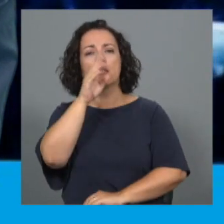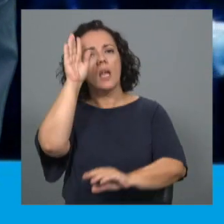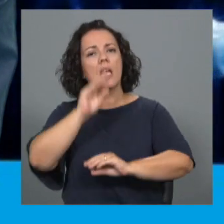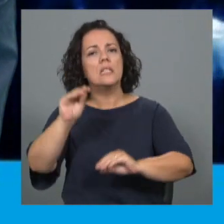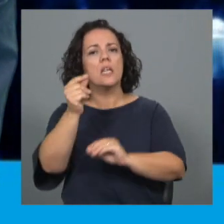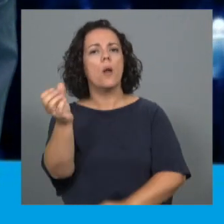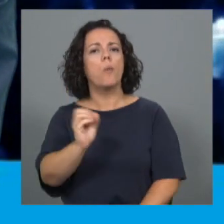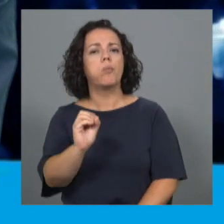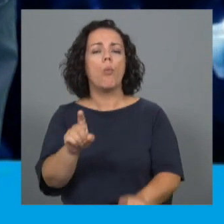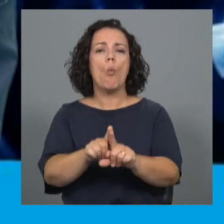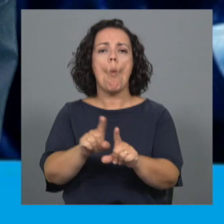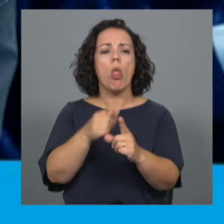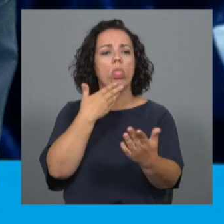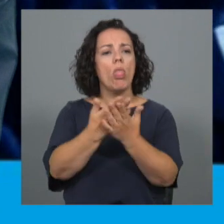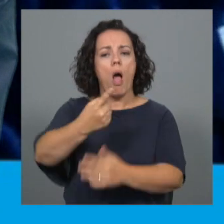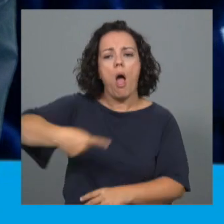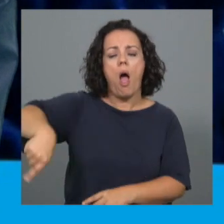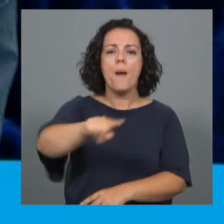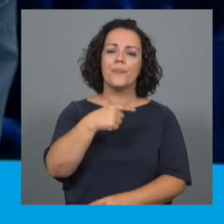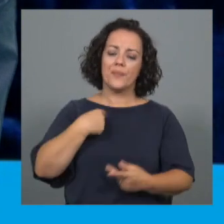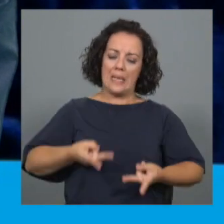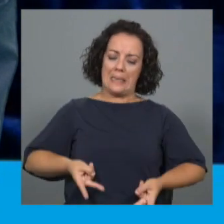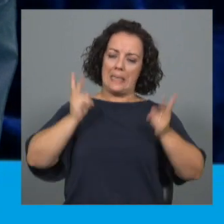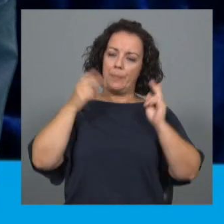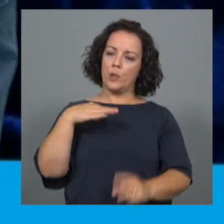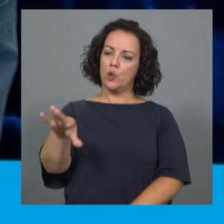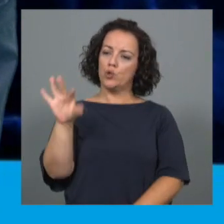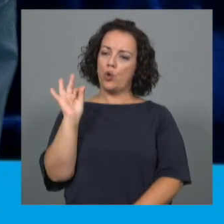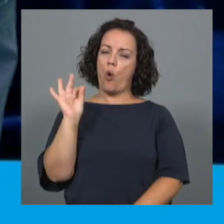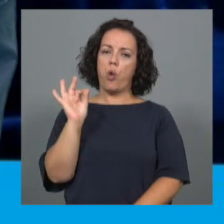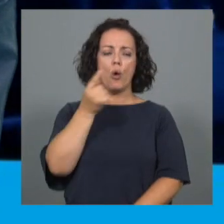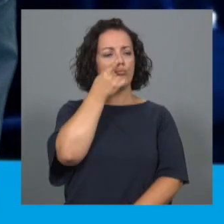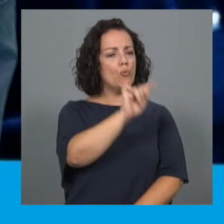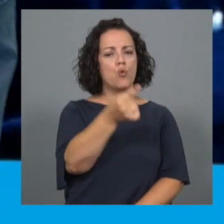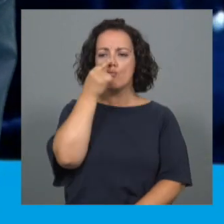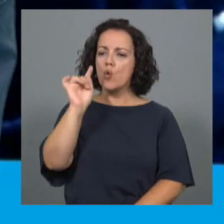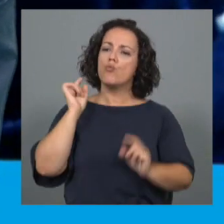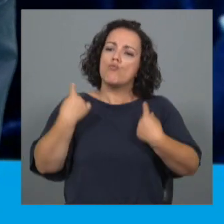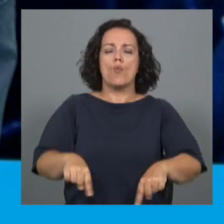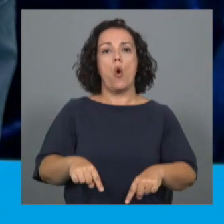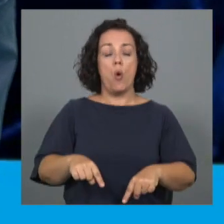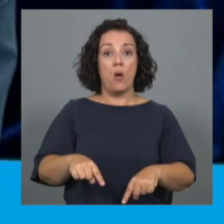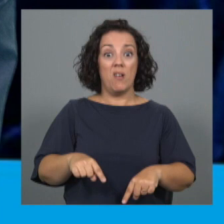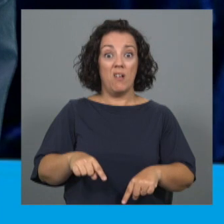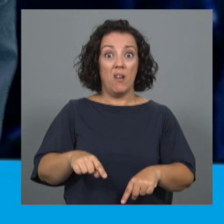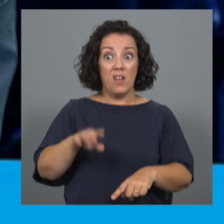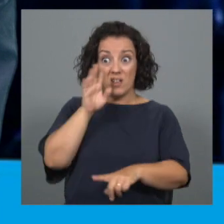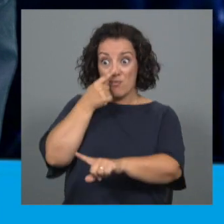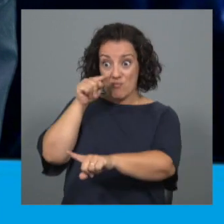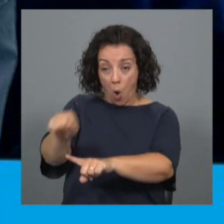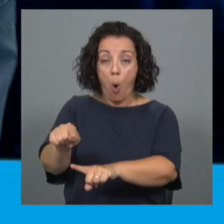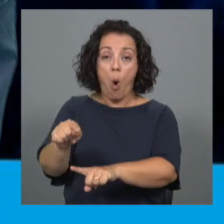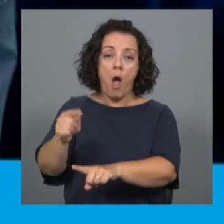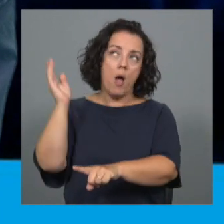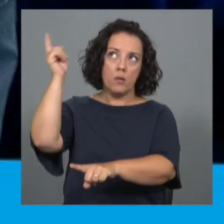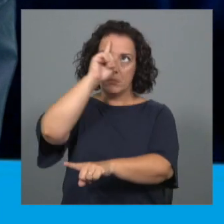escolha e os pais não tivessem que ter encargos acrescidos, não temos dúvidas nenhumas que as escolas católicas